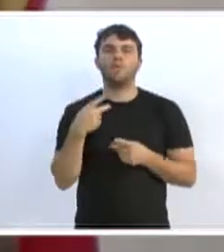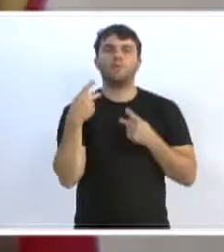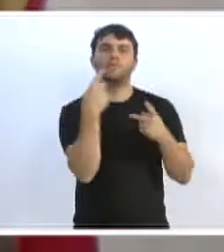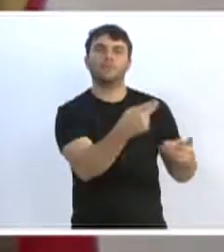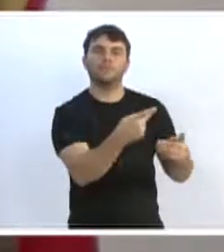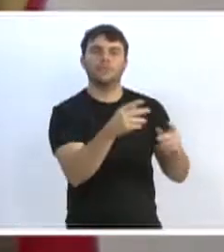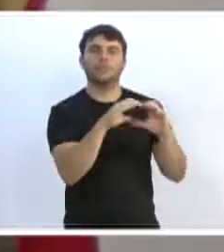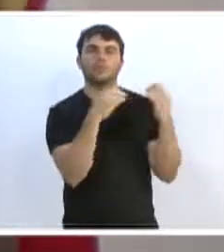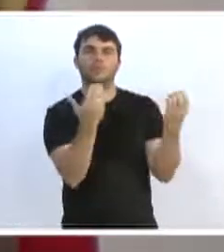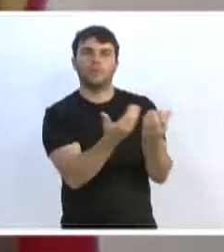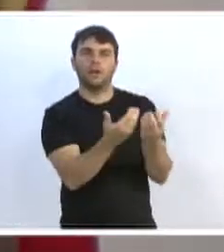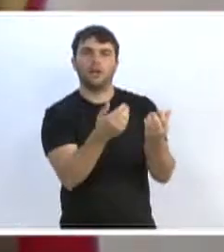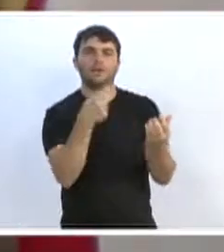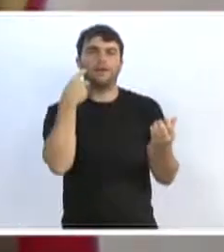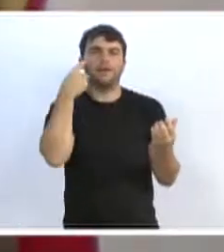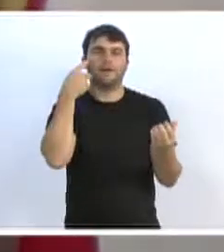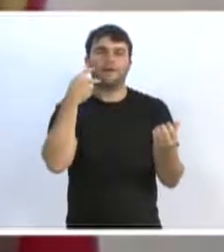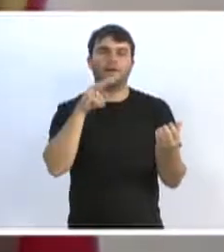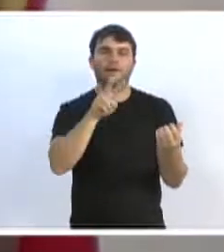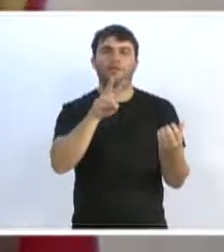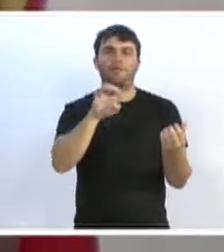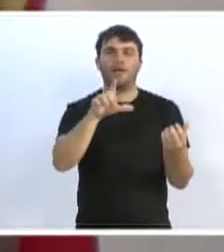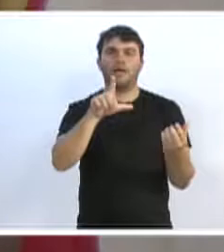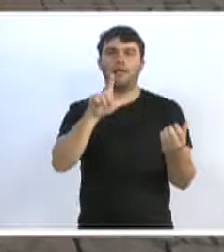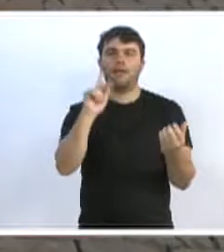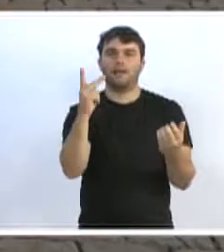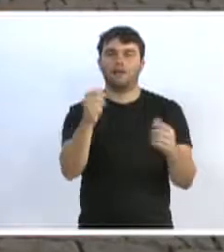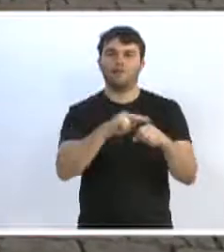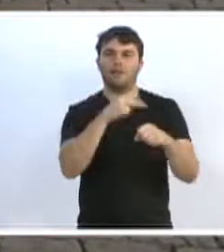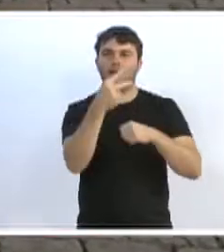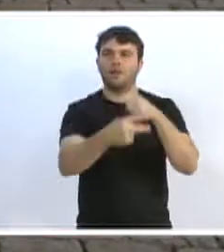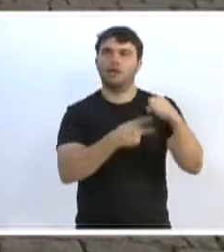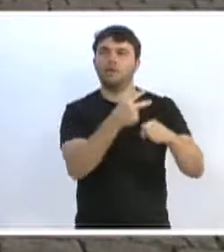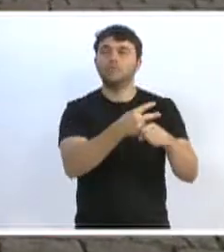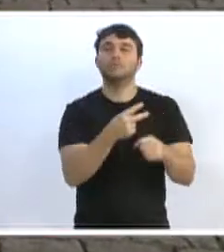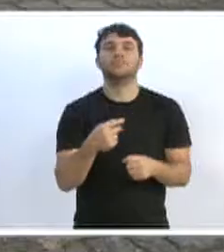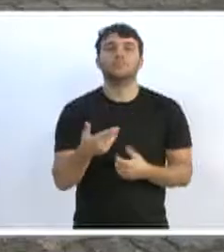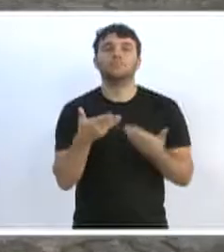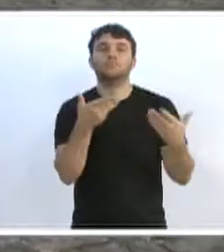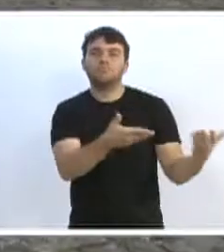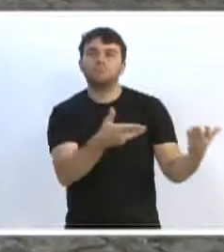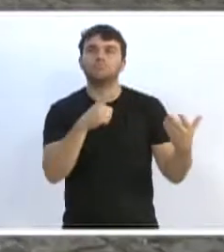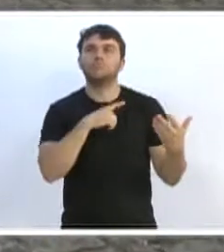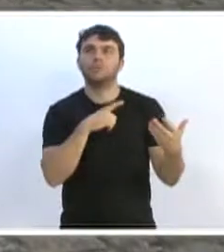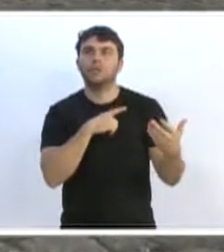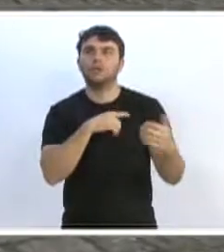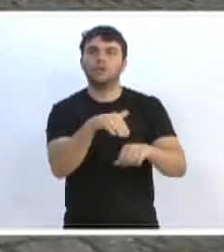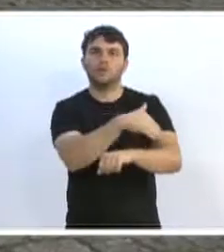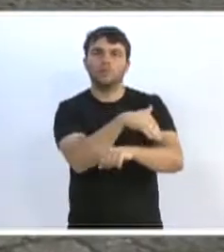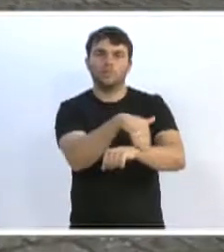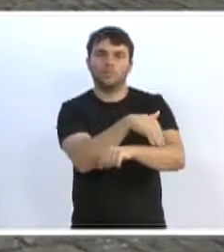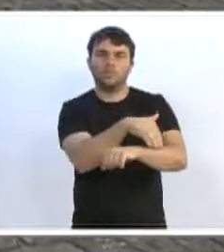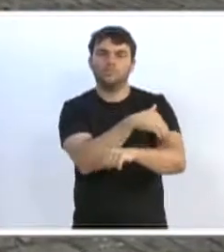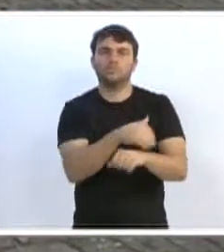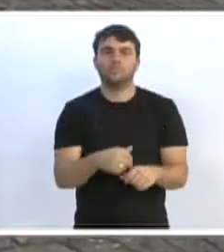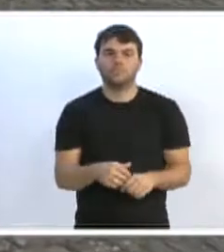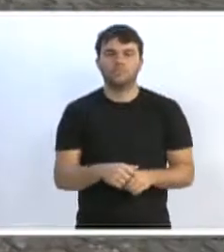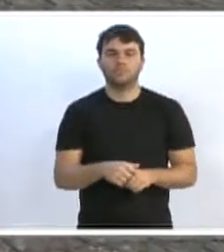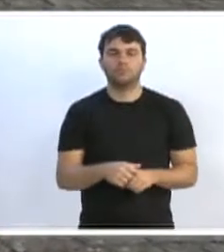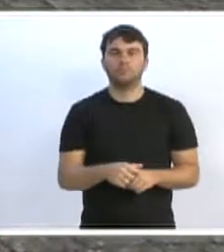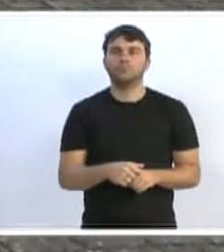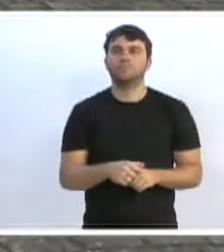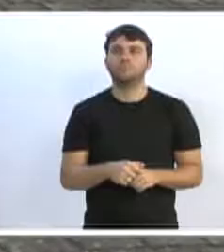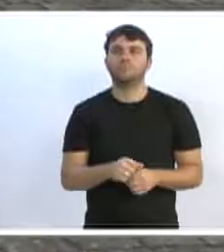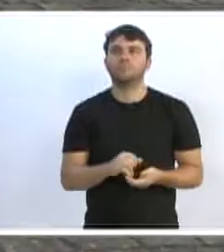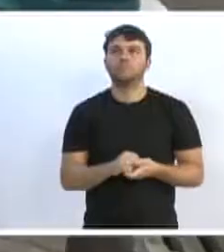comunidade lá na Velha, na rua Ottoville, Rua dos Pioneiros, transversais da rua General Osório. E